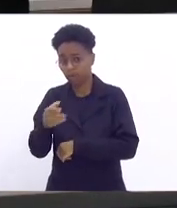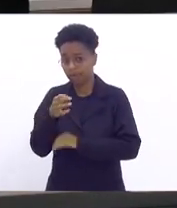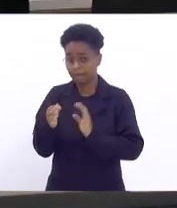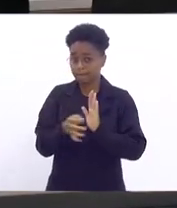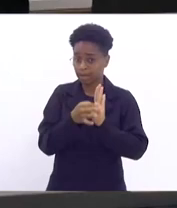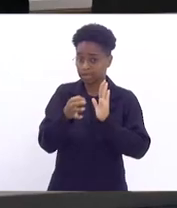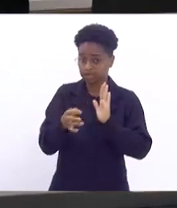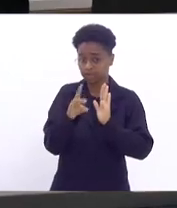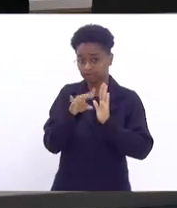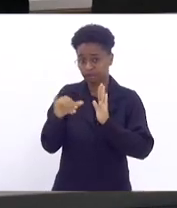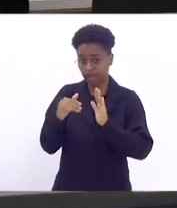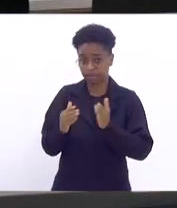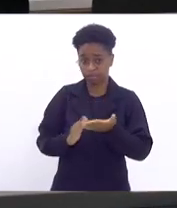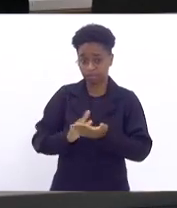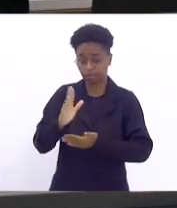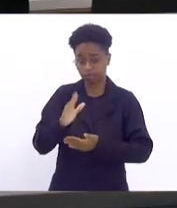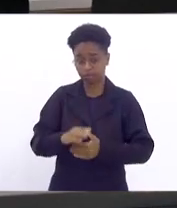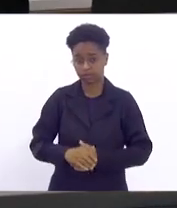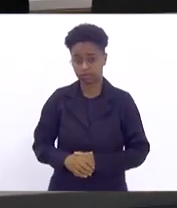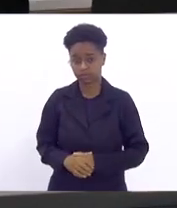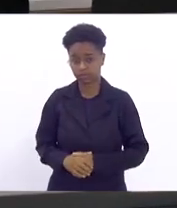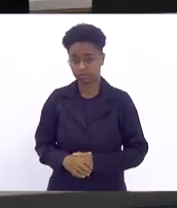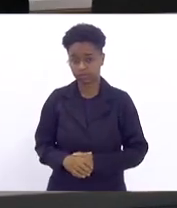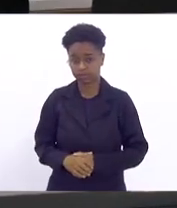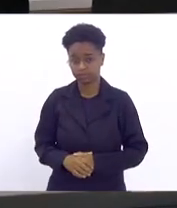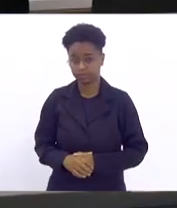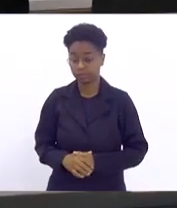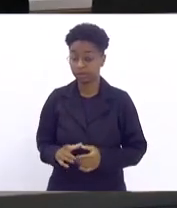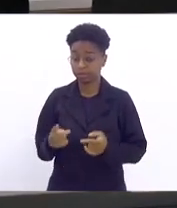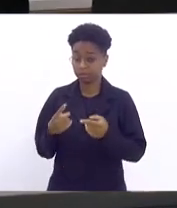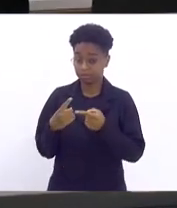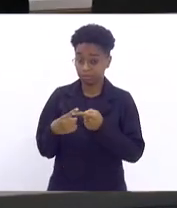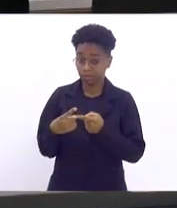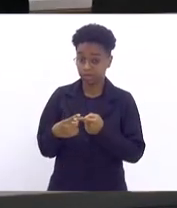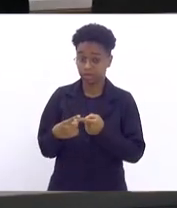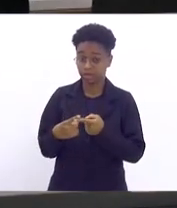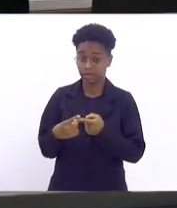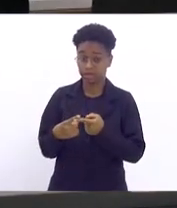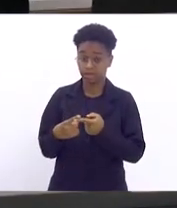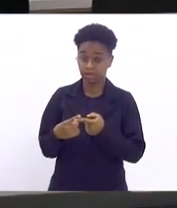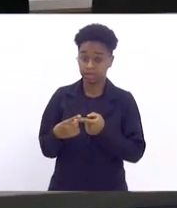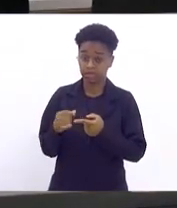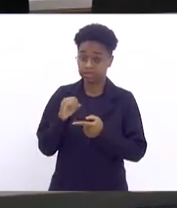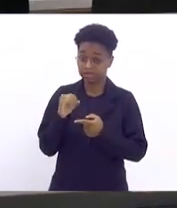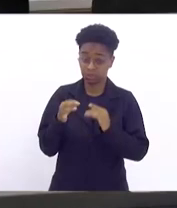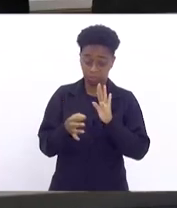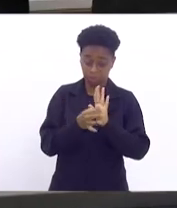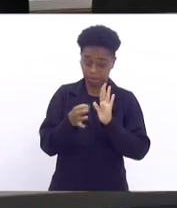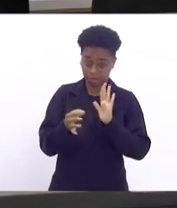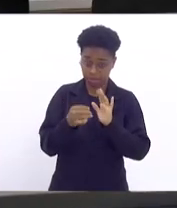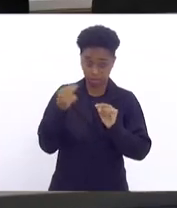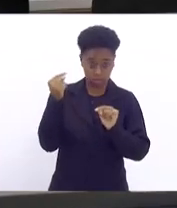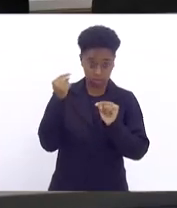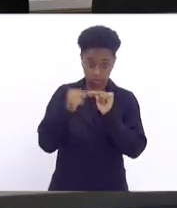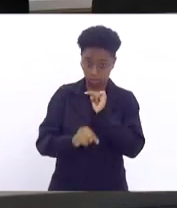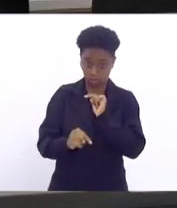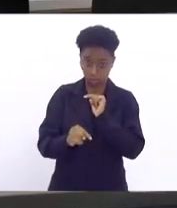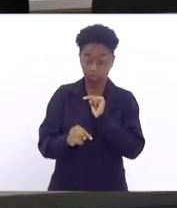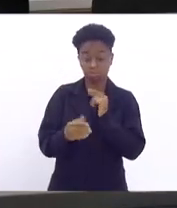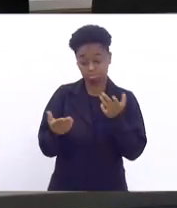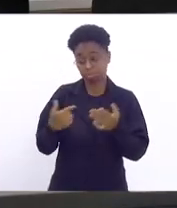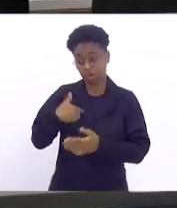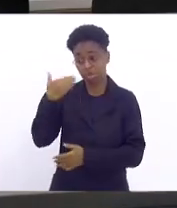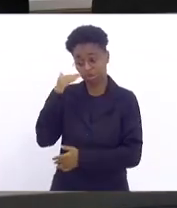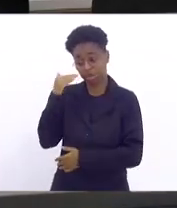aprovado porque aí sobre o caso do parecia ser contestado aí eu